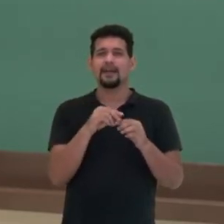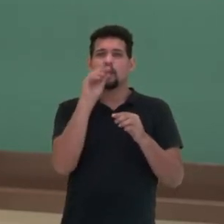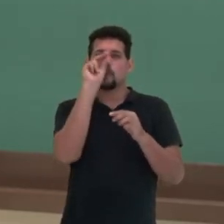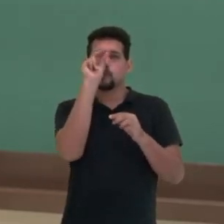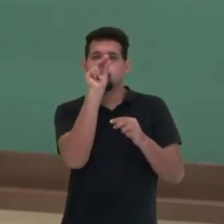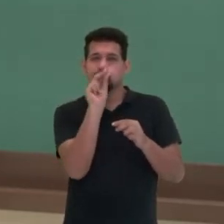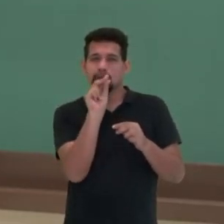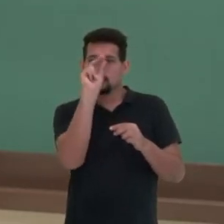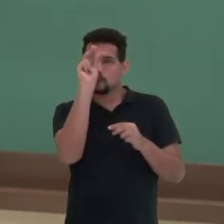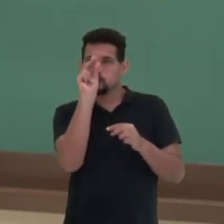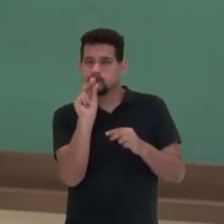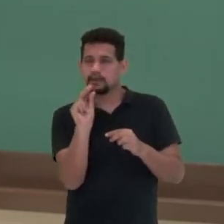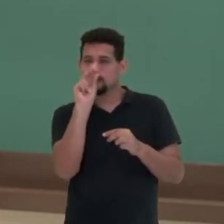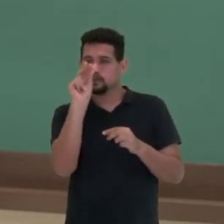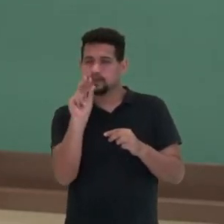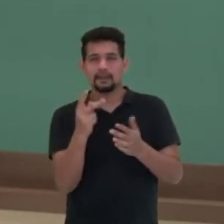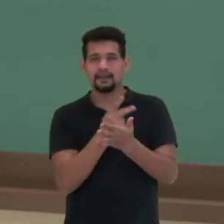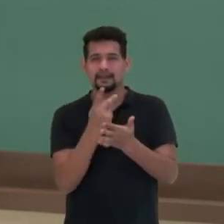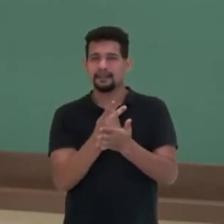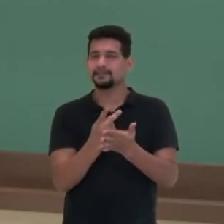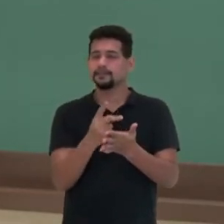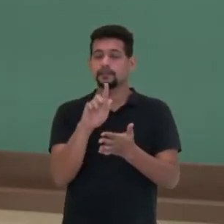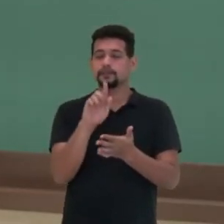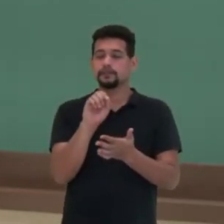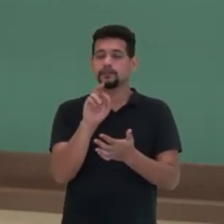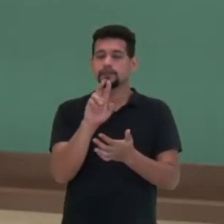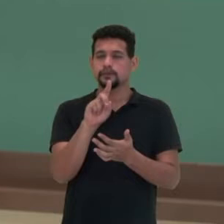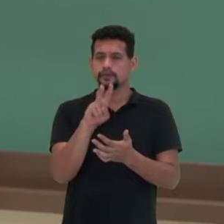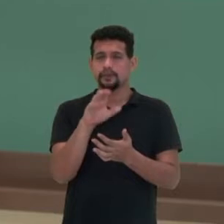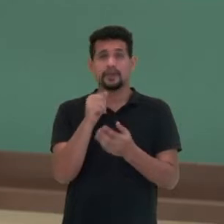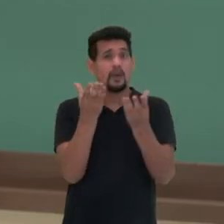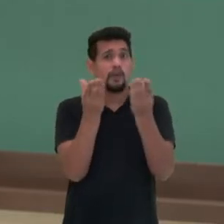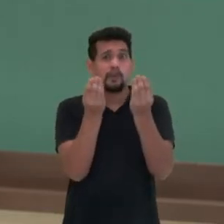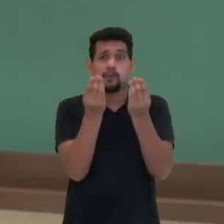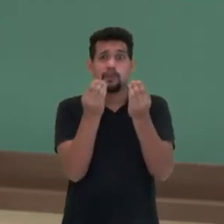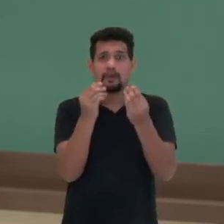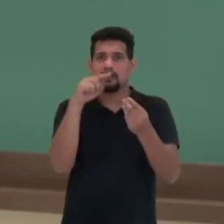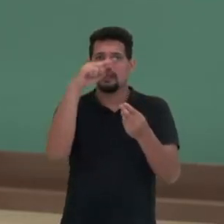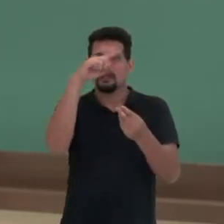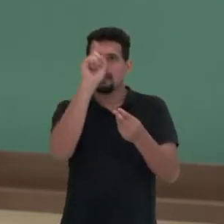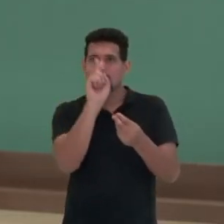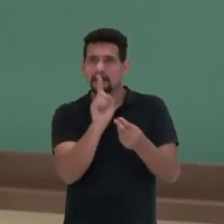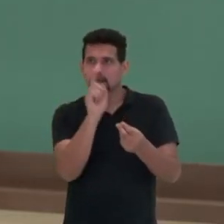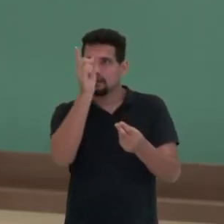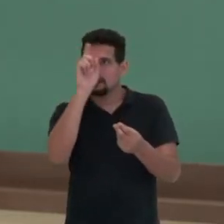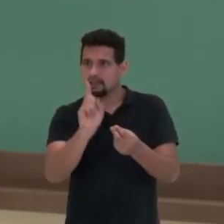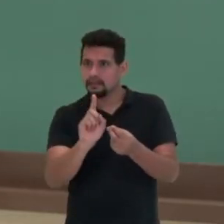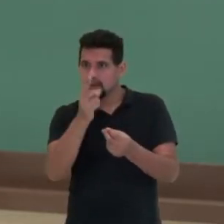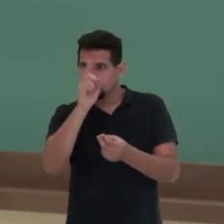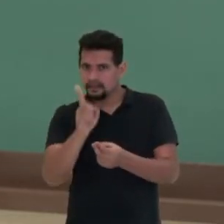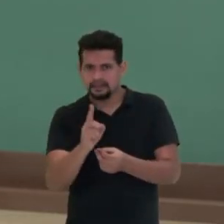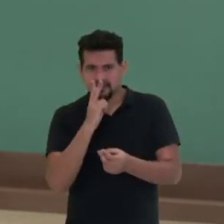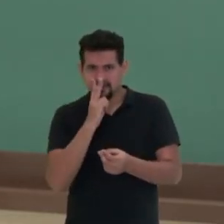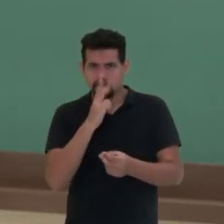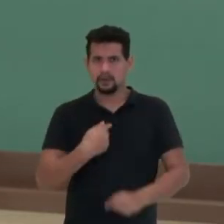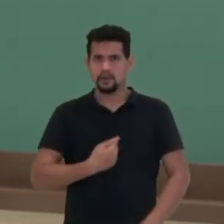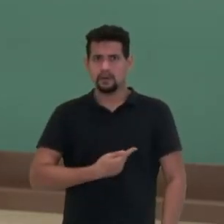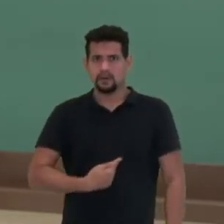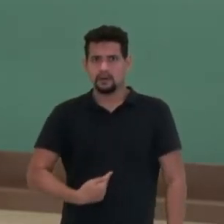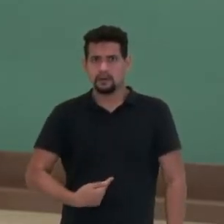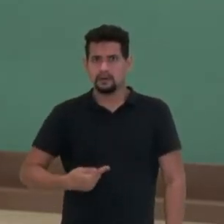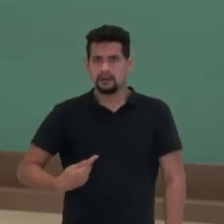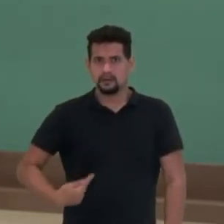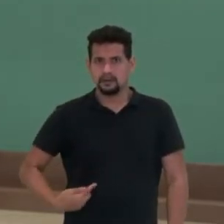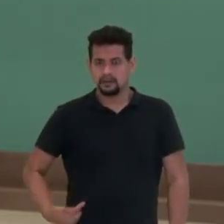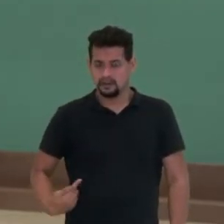bolsinhas, né? Um depósito irregular. E aí, o que acontece? Na pele fica cheio de ondinhas ou furinhos, né? Então, qual que é o